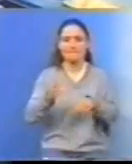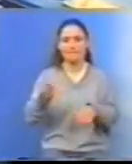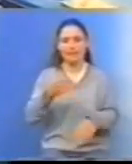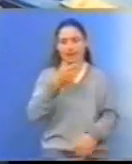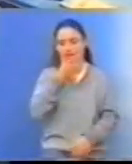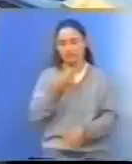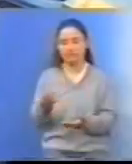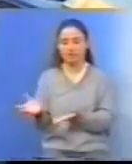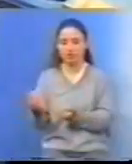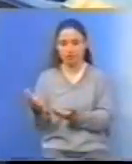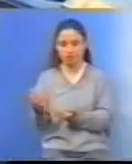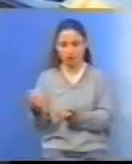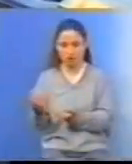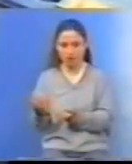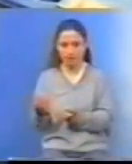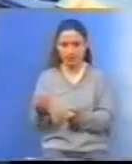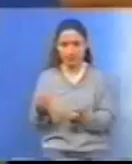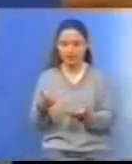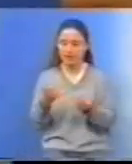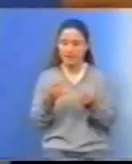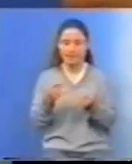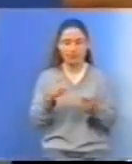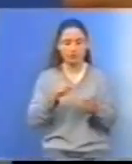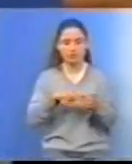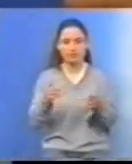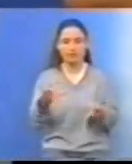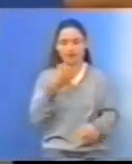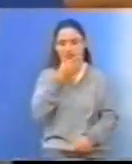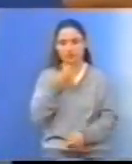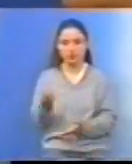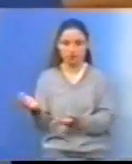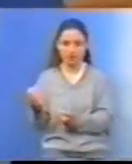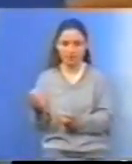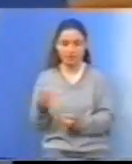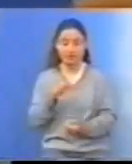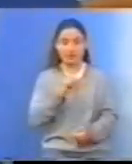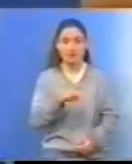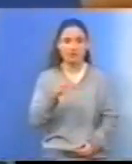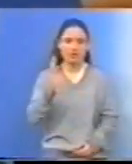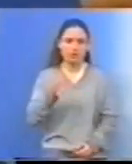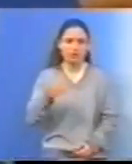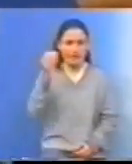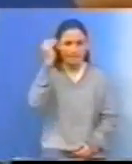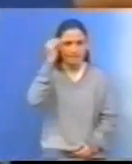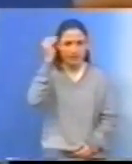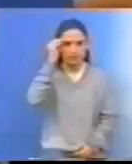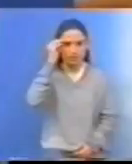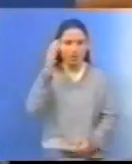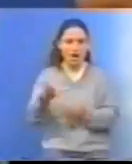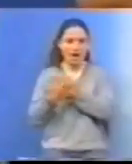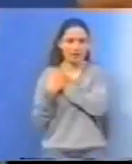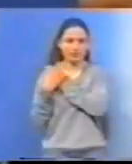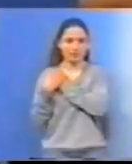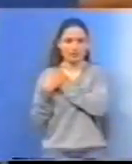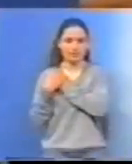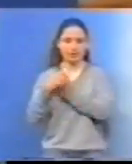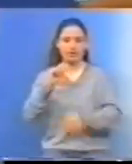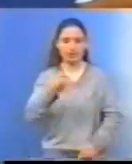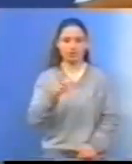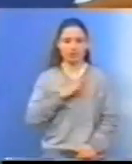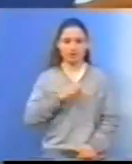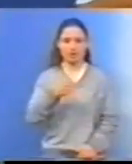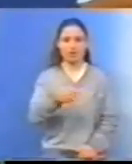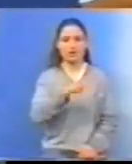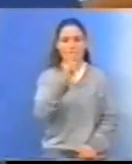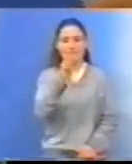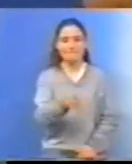vão adultos também, mas são jovens. Você já imaginou a responsabilidade de um e do outro? Porque eu vi nascer a